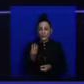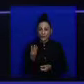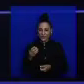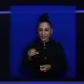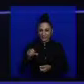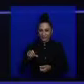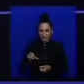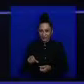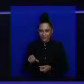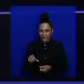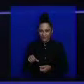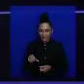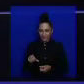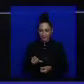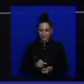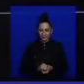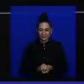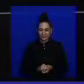49.